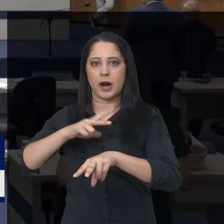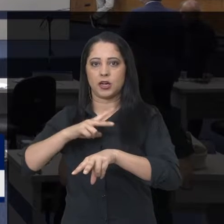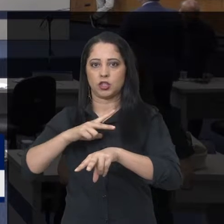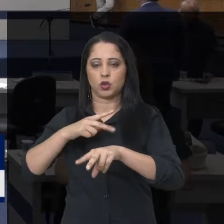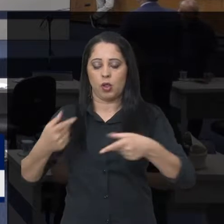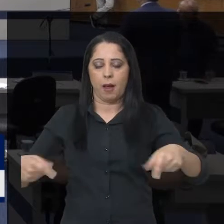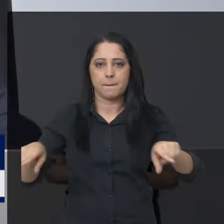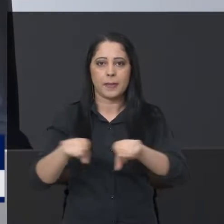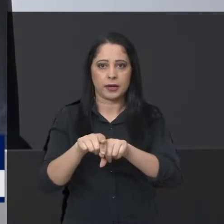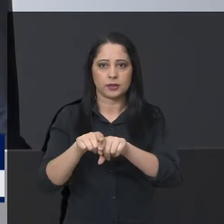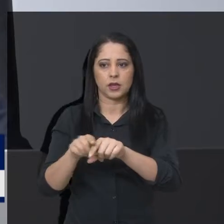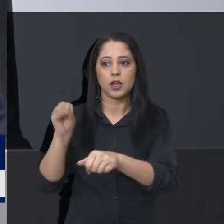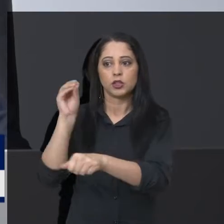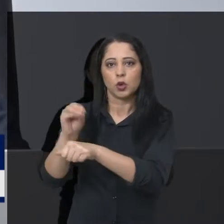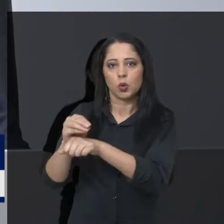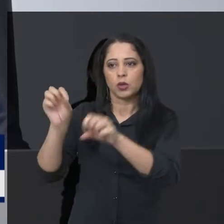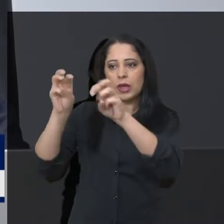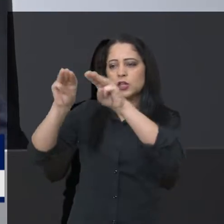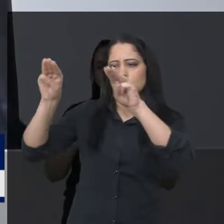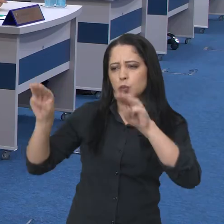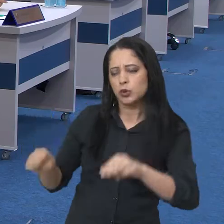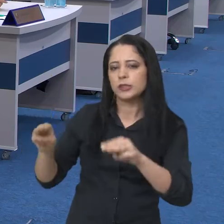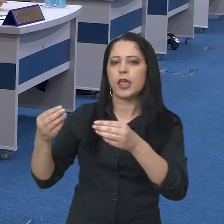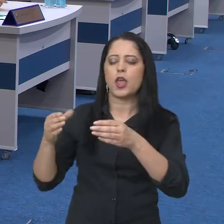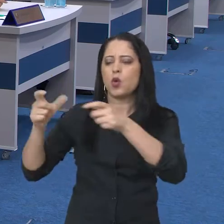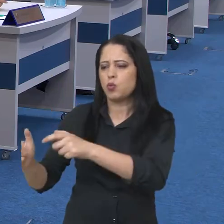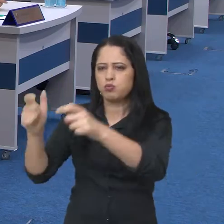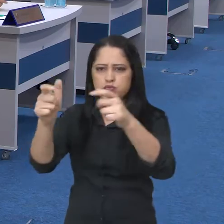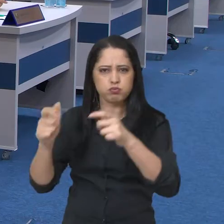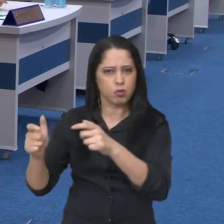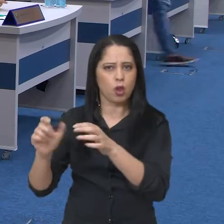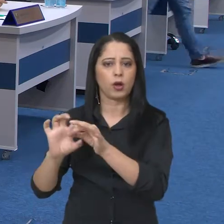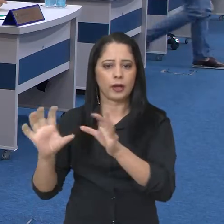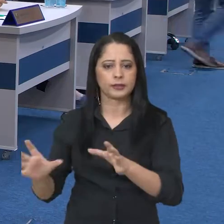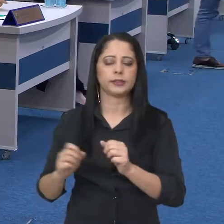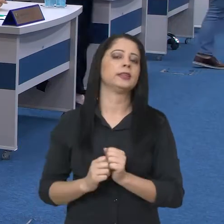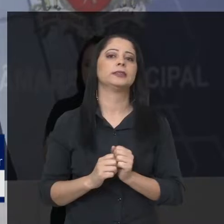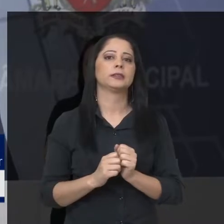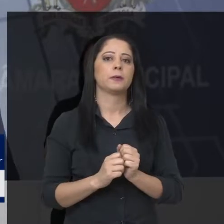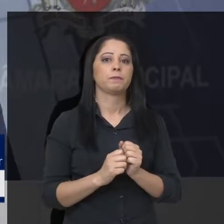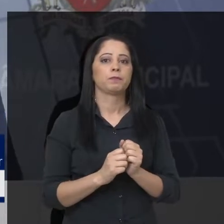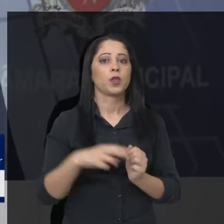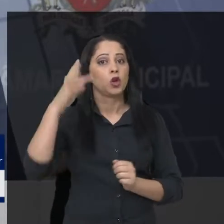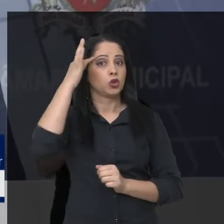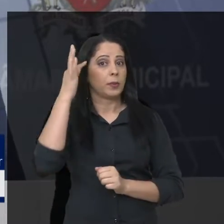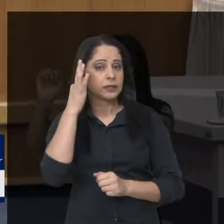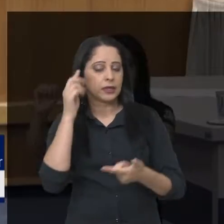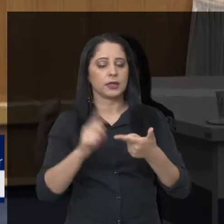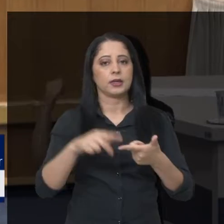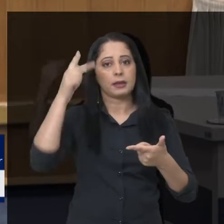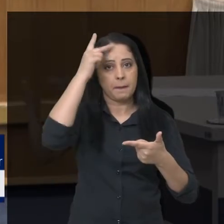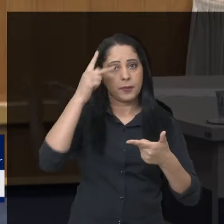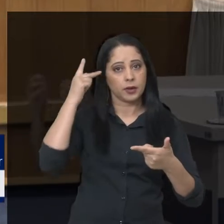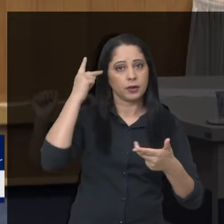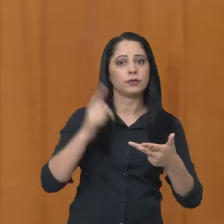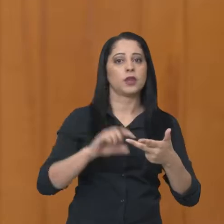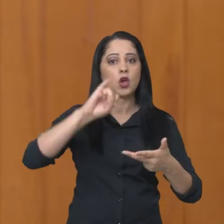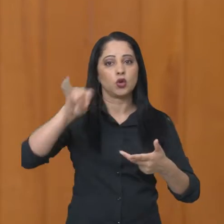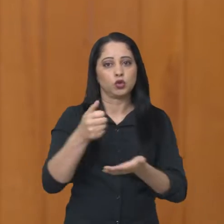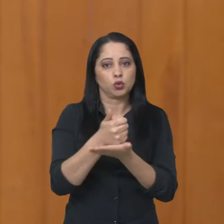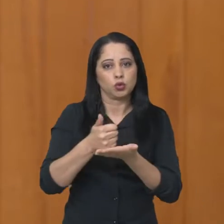parques públicos museus e prédios históricos os parlamentares com autores da emenda São Tomás Henrique Fernando